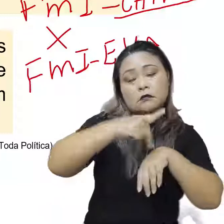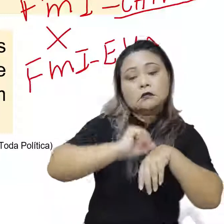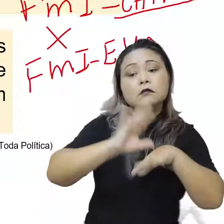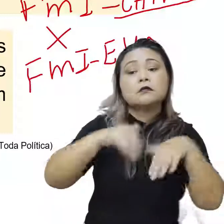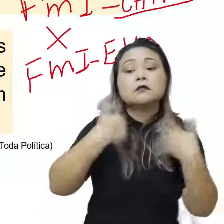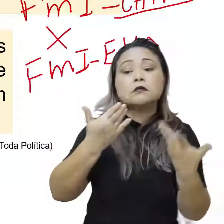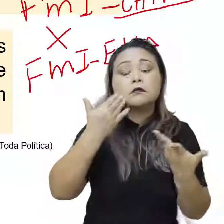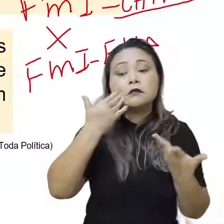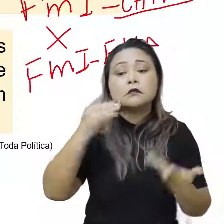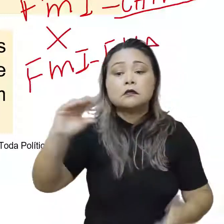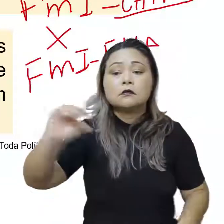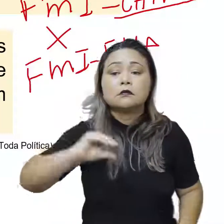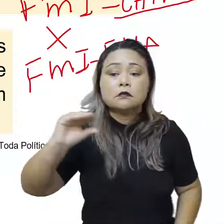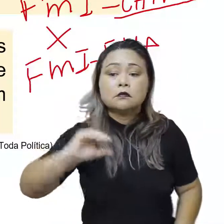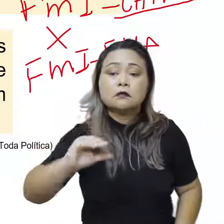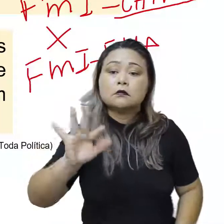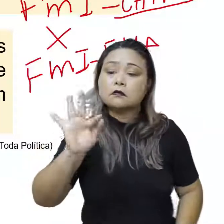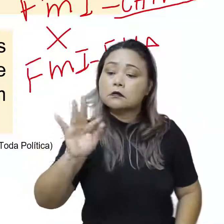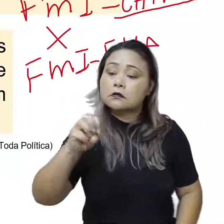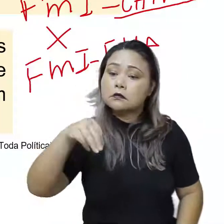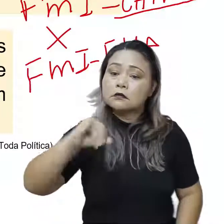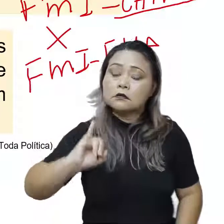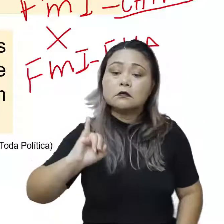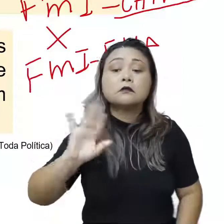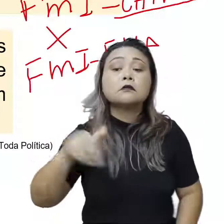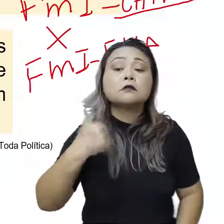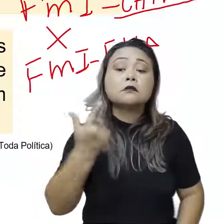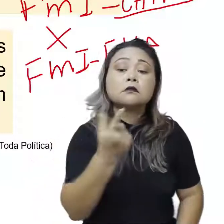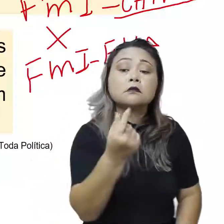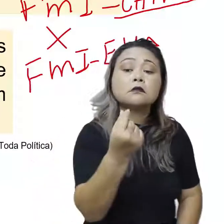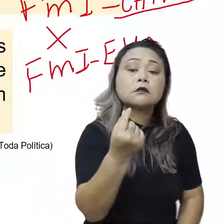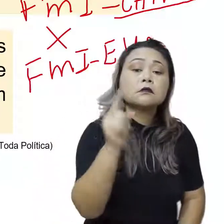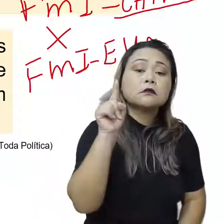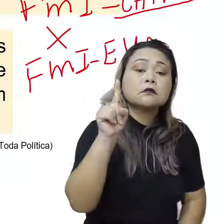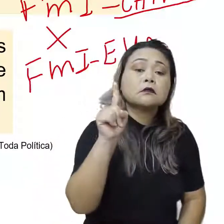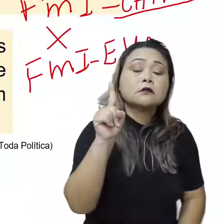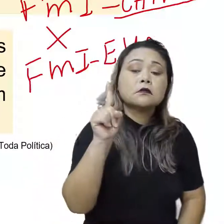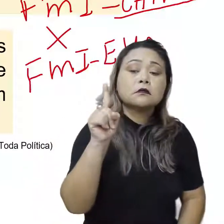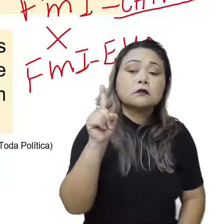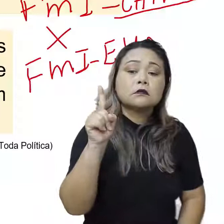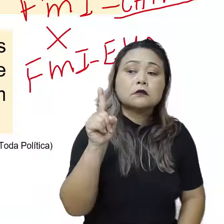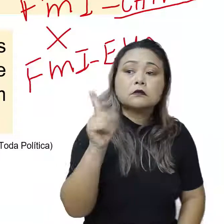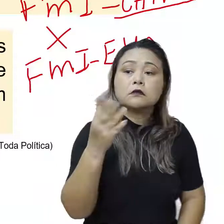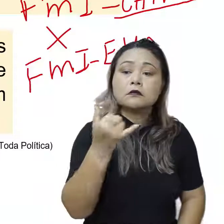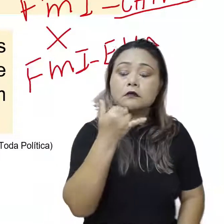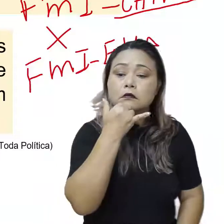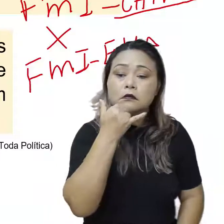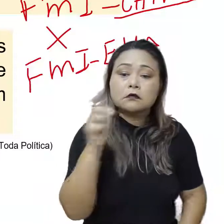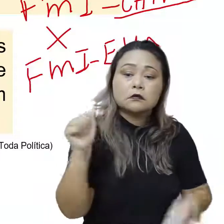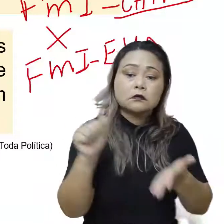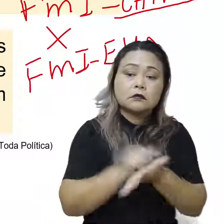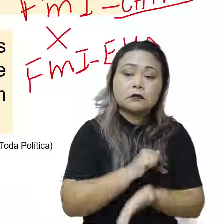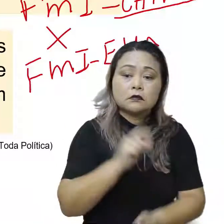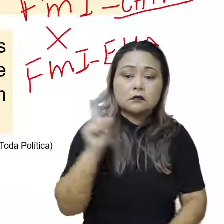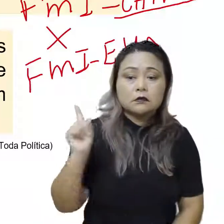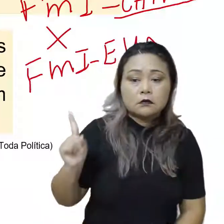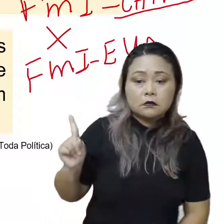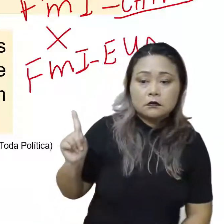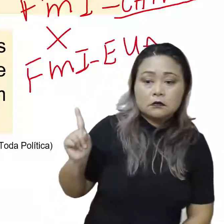dinheiro do FMI, eles vão pegar desse aqui, que eu botei aqui, tá? Desculpa, vou fazer correção desse negócio